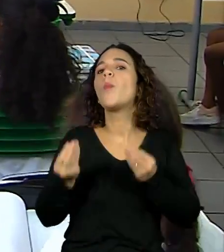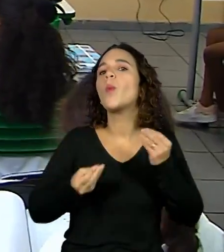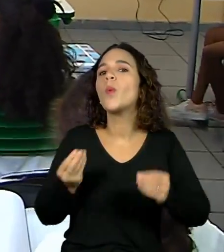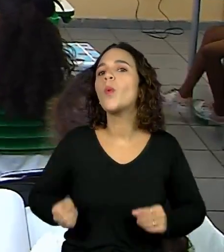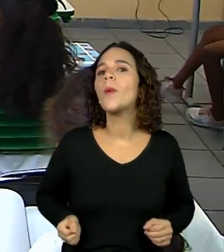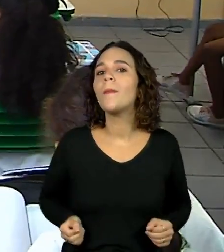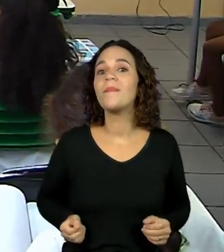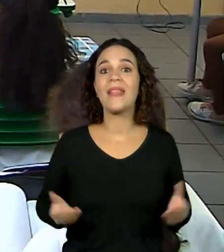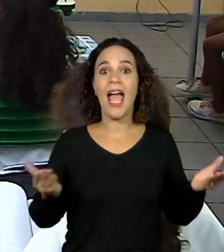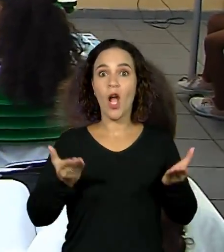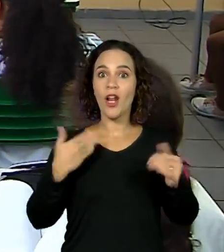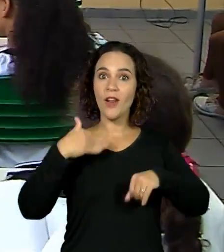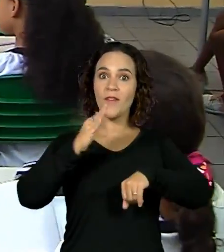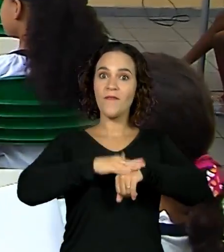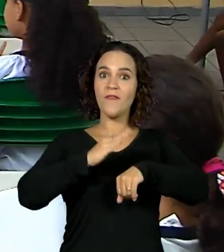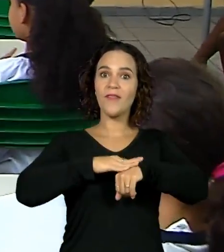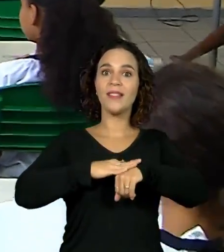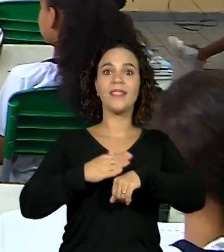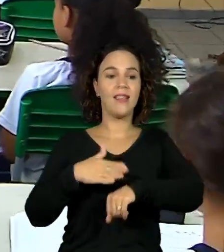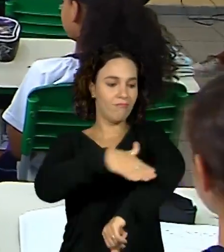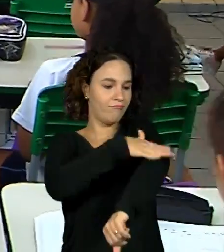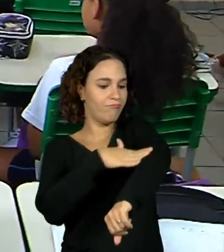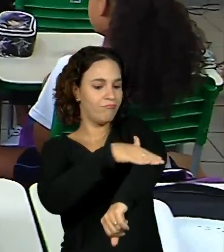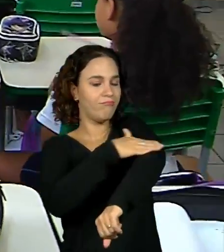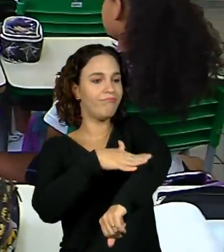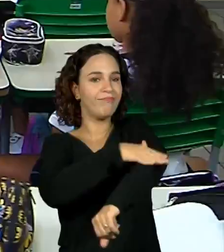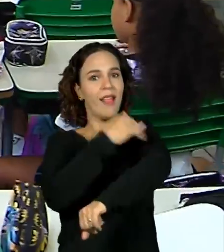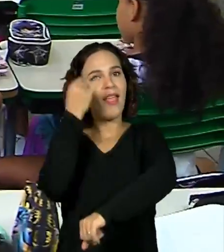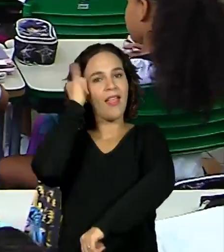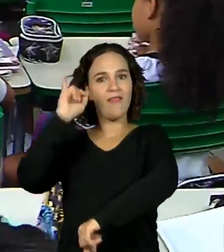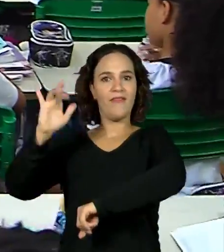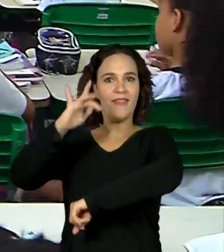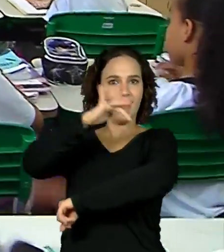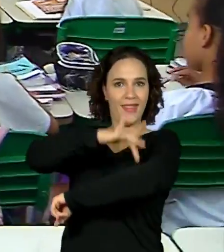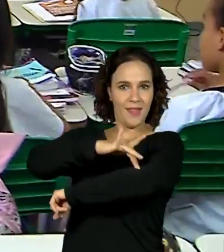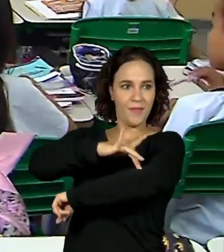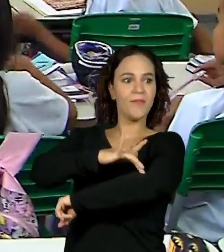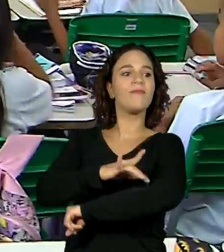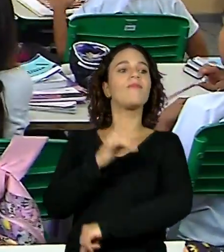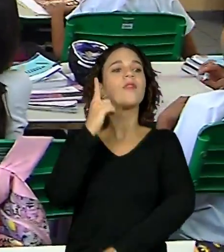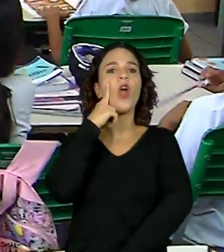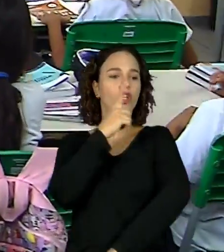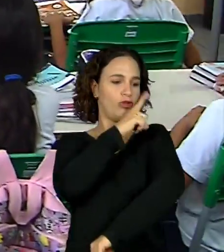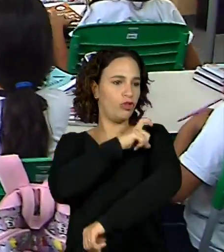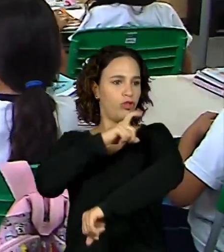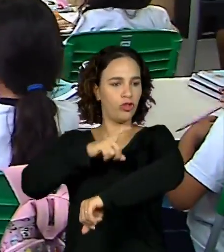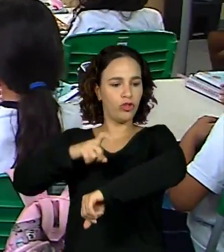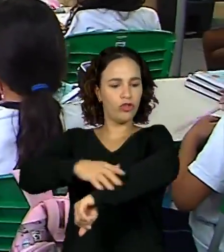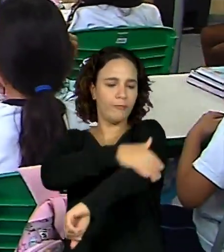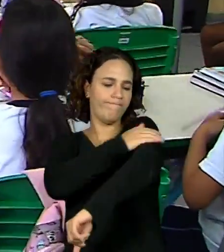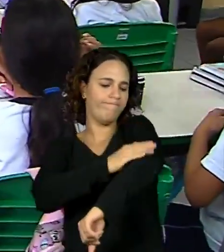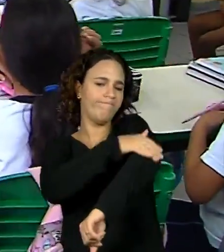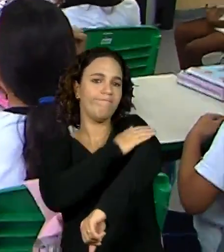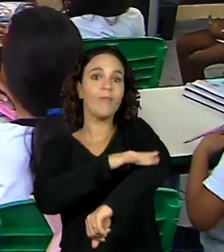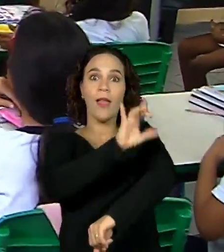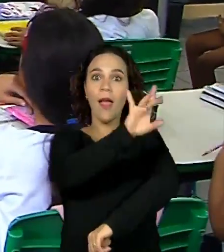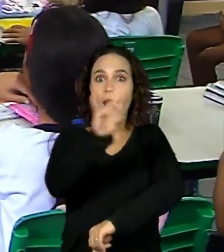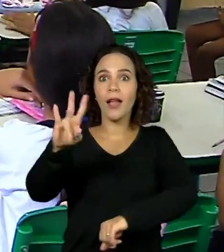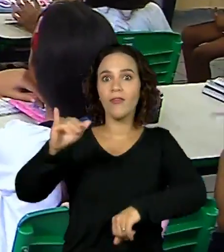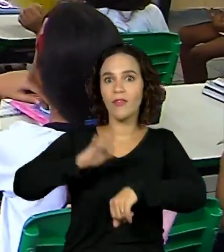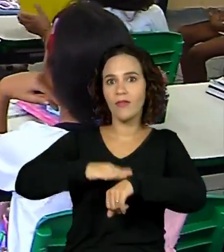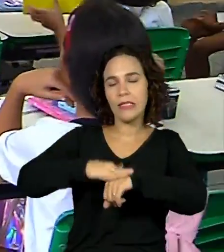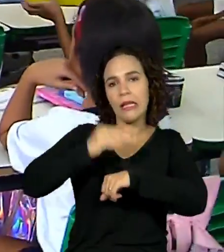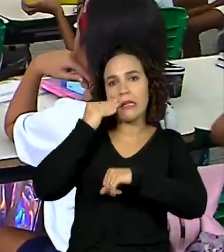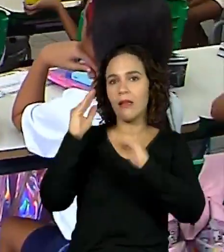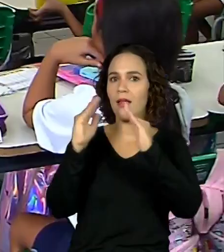vamos fazer o repelente. Cada um de vocês, ó, vai receber a receitinha para poder levar para casa e tentar